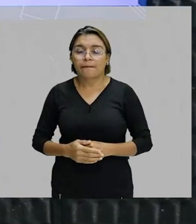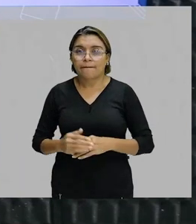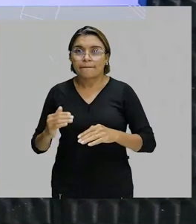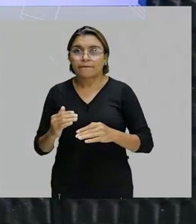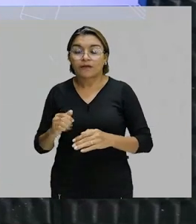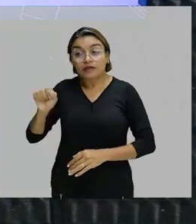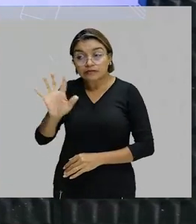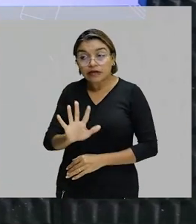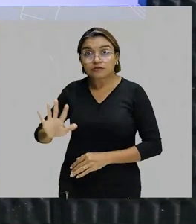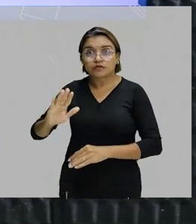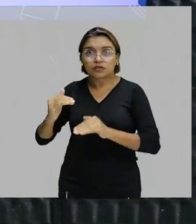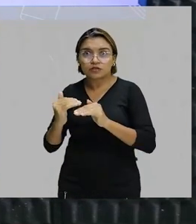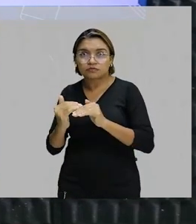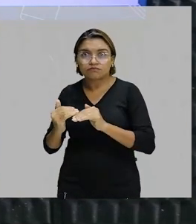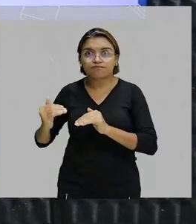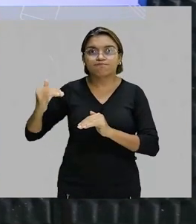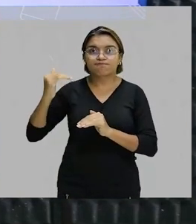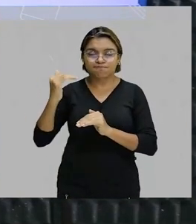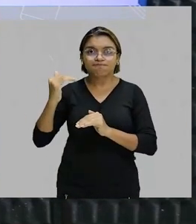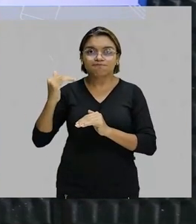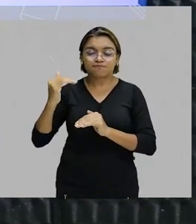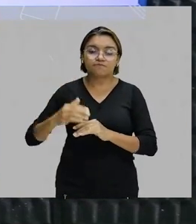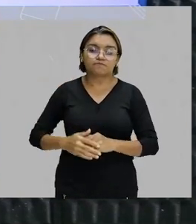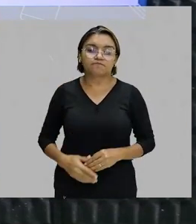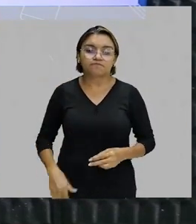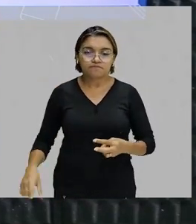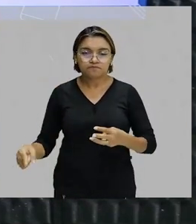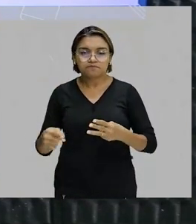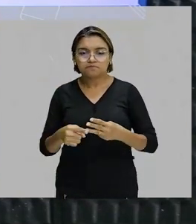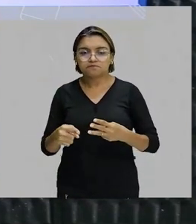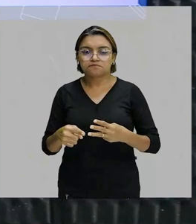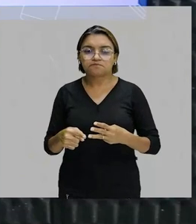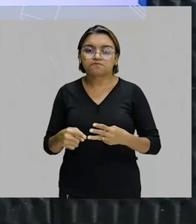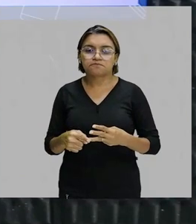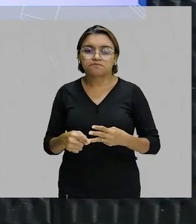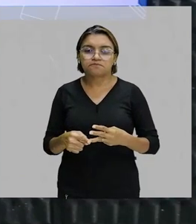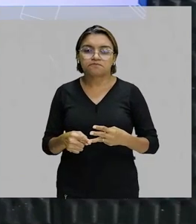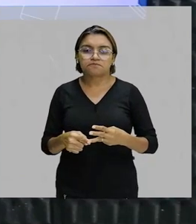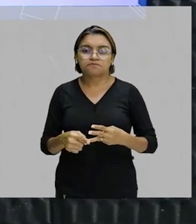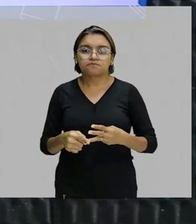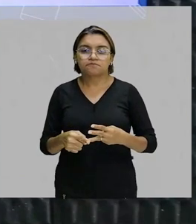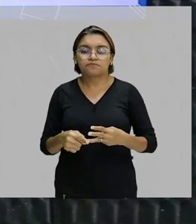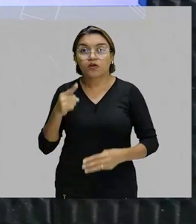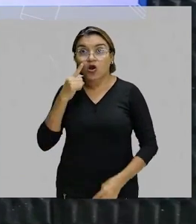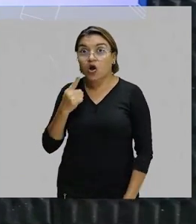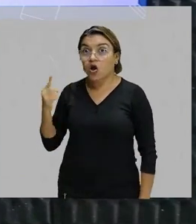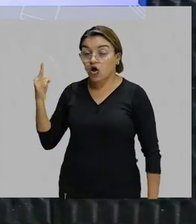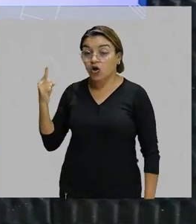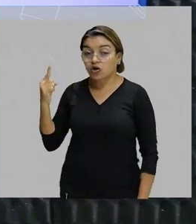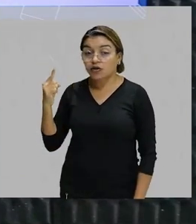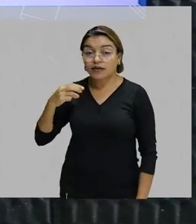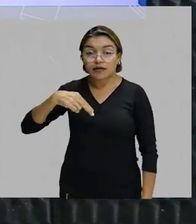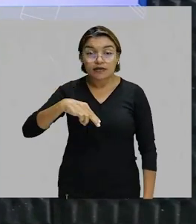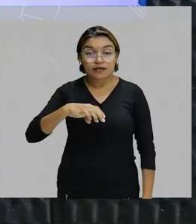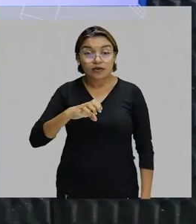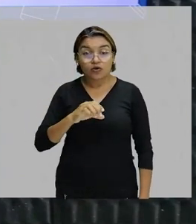nacionalismo ou do ultranacionalismo também pode ser e terceira raiz o neocolonialismo